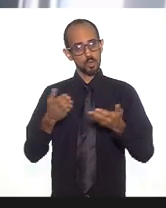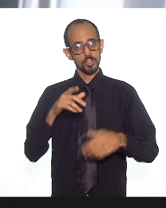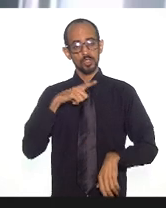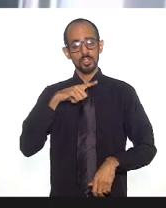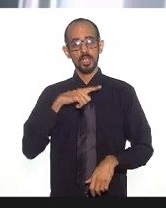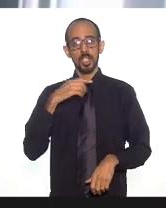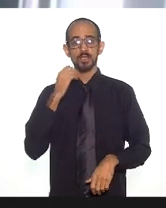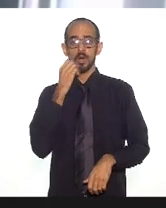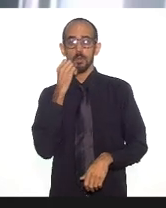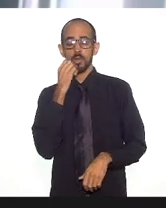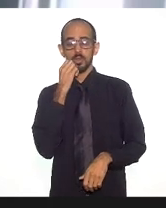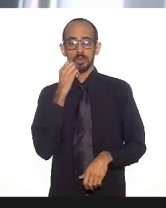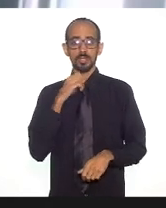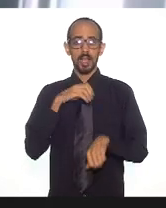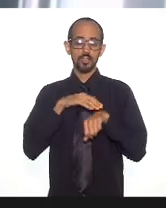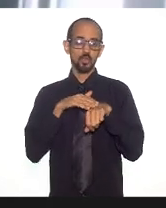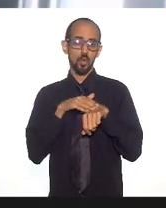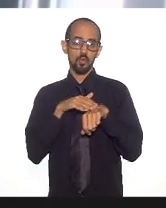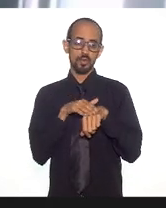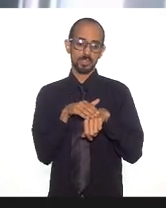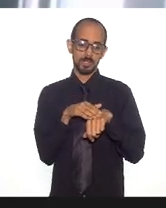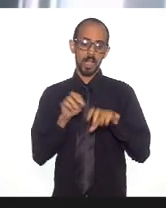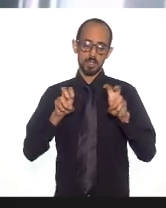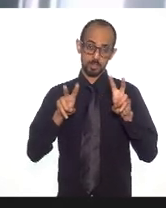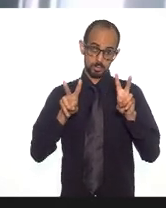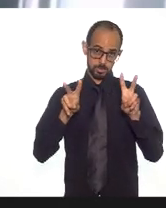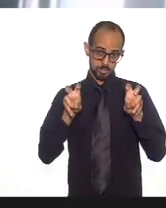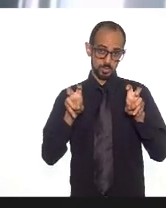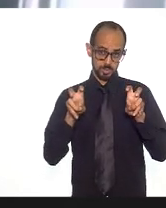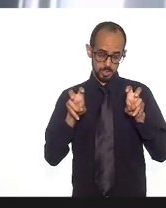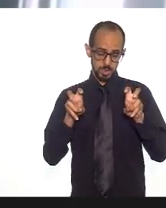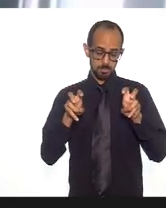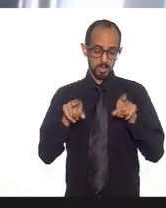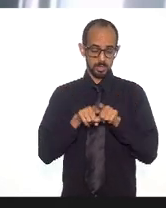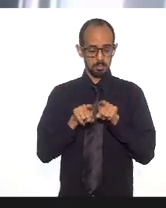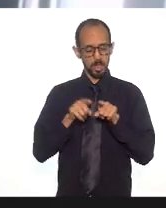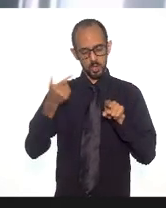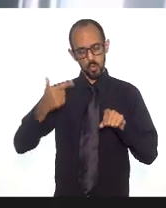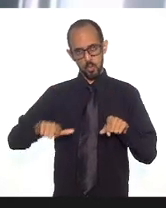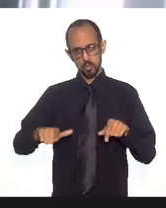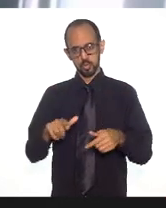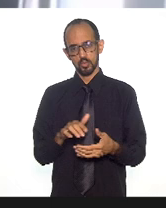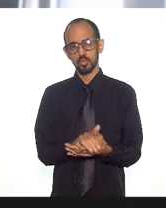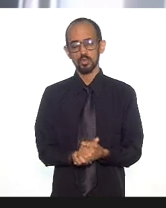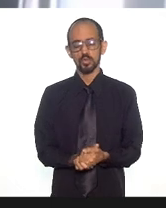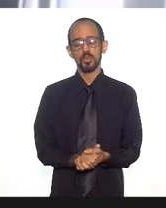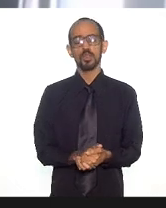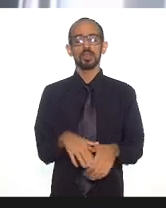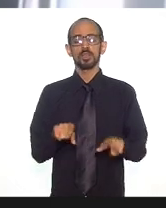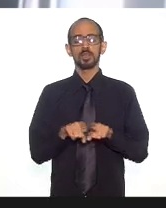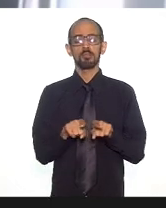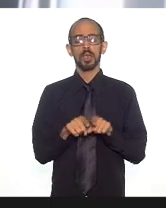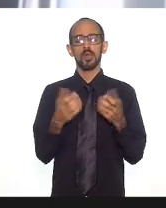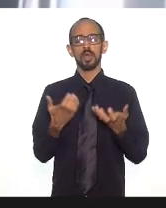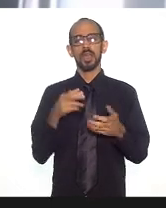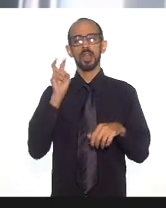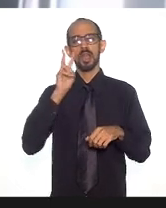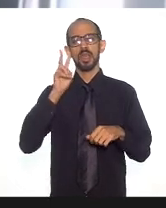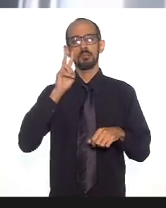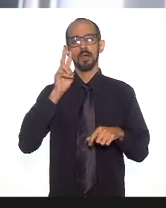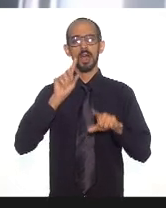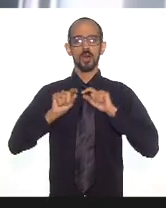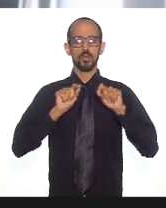Fundação CCERG e membro de sua equipe sobre esse tema, entre outros. E, ao mesmo tempo, eu quero lembrar, em relação à